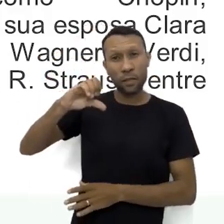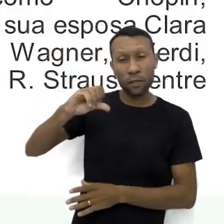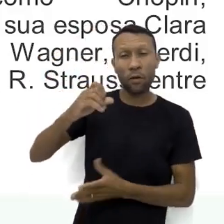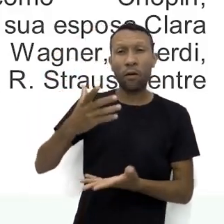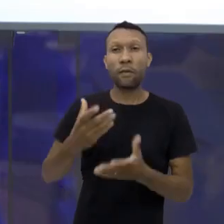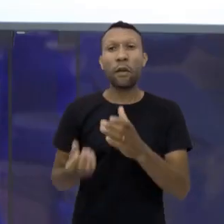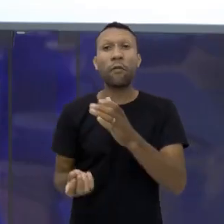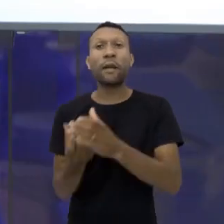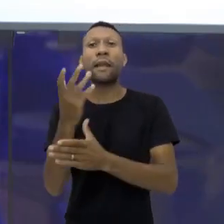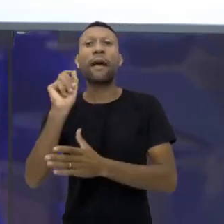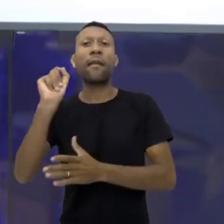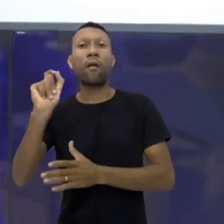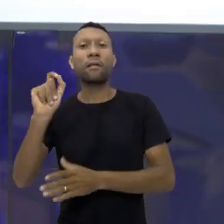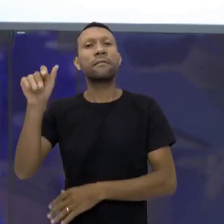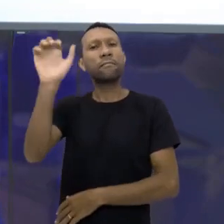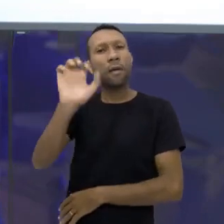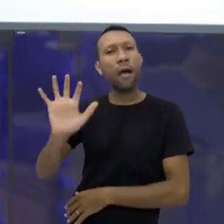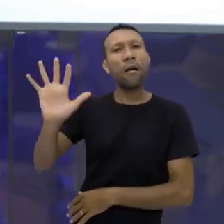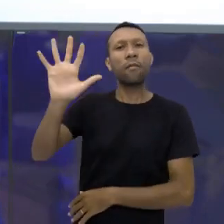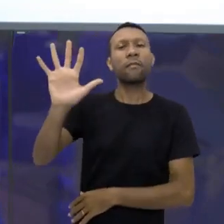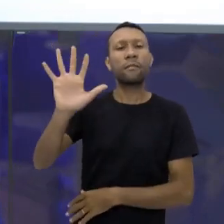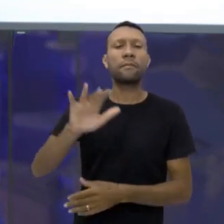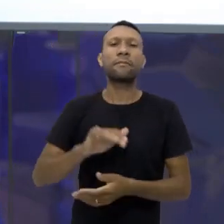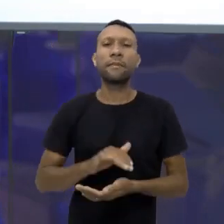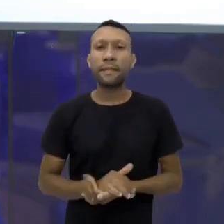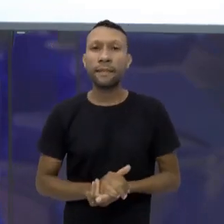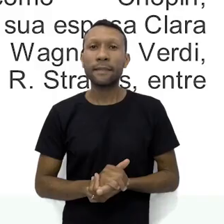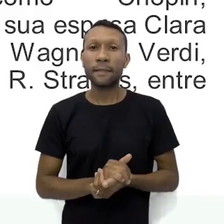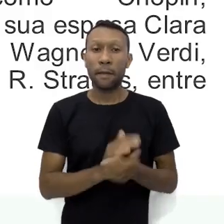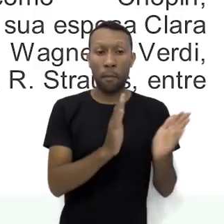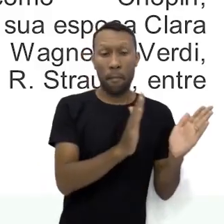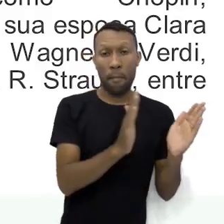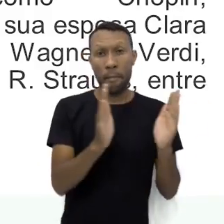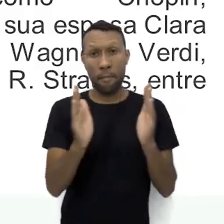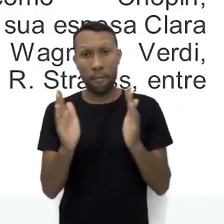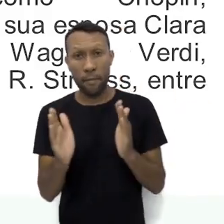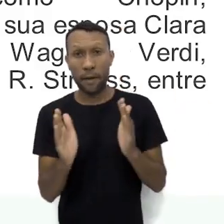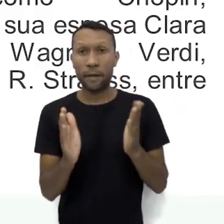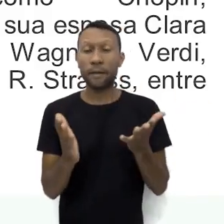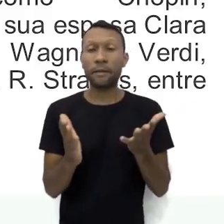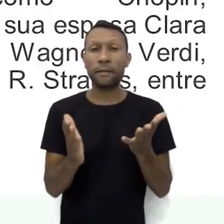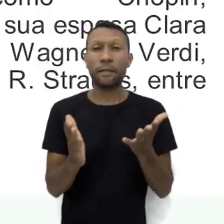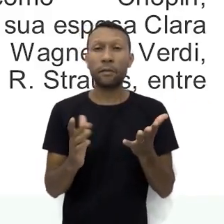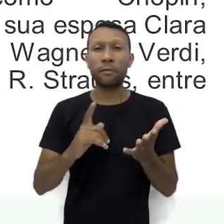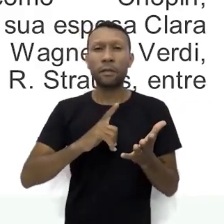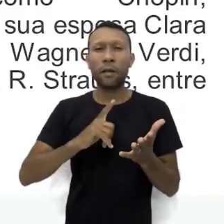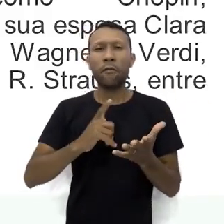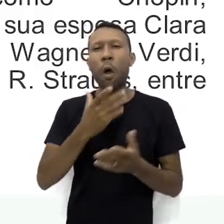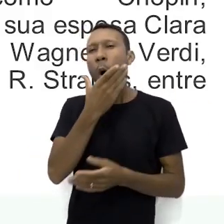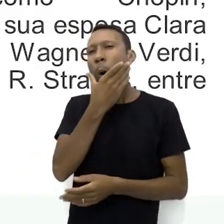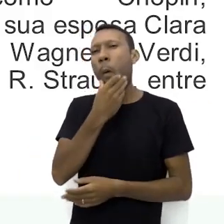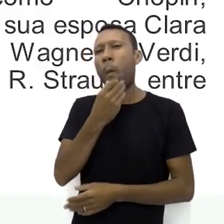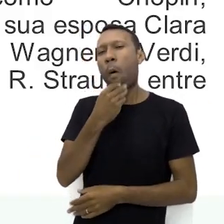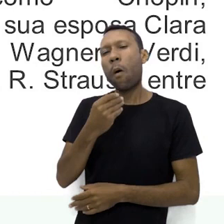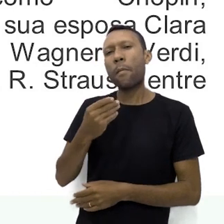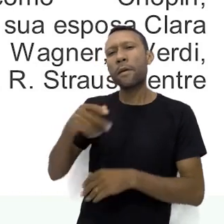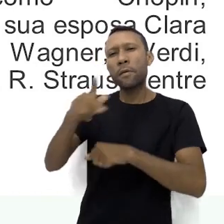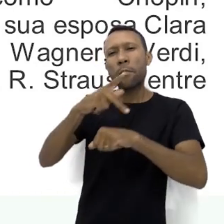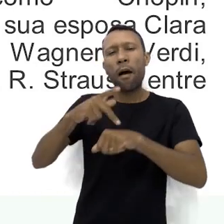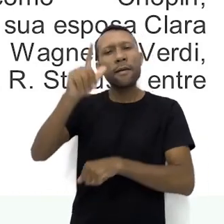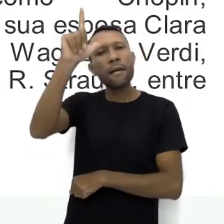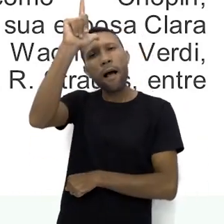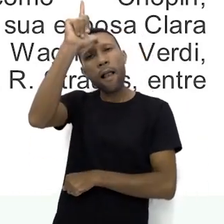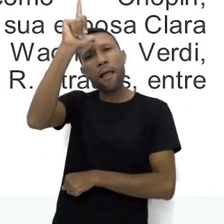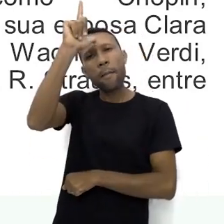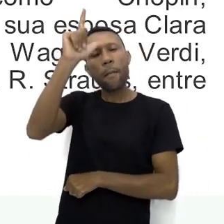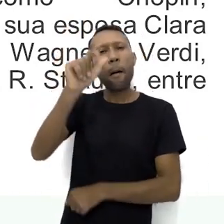na Europa foi o romantismo. E esse período musical ele é inaugurado pelo compositor alemão Beethoven e com